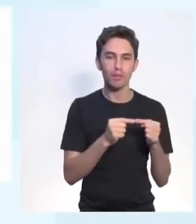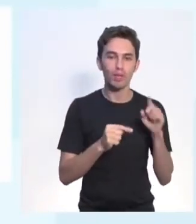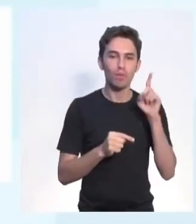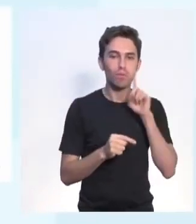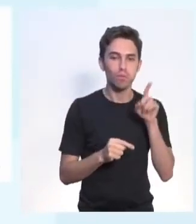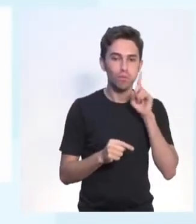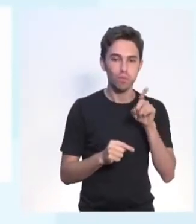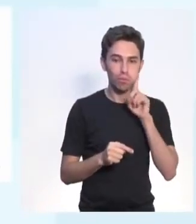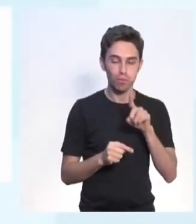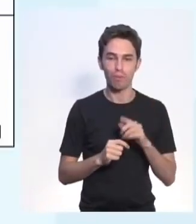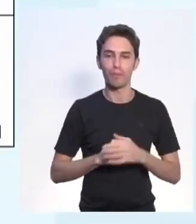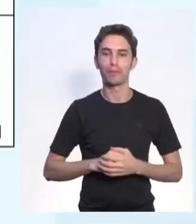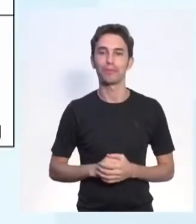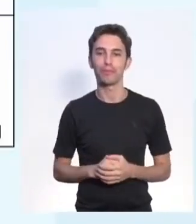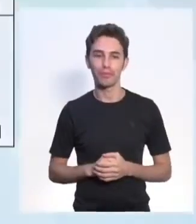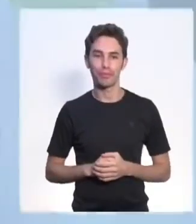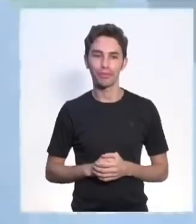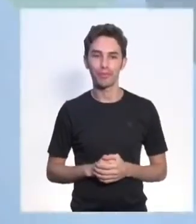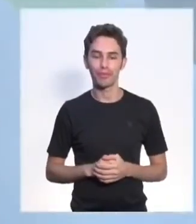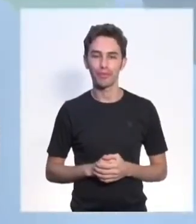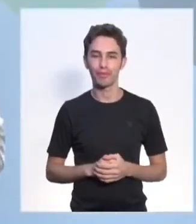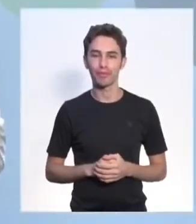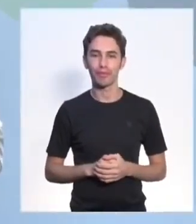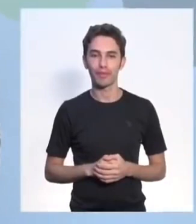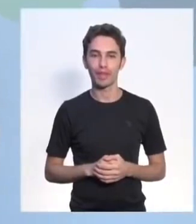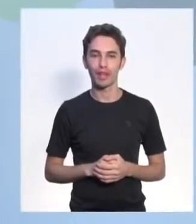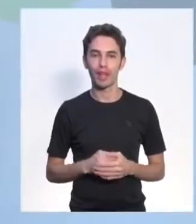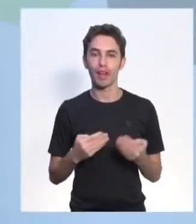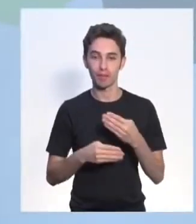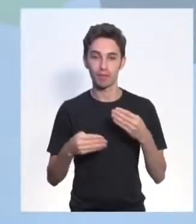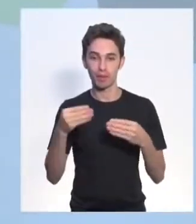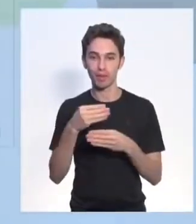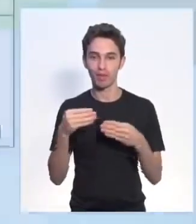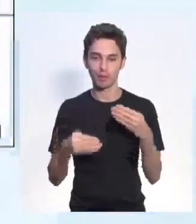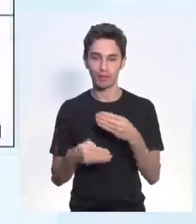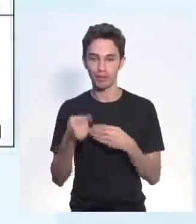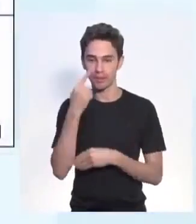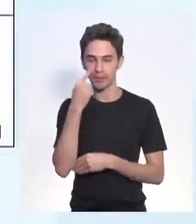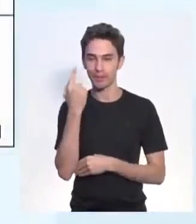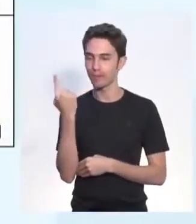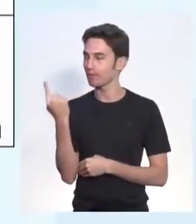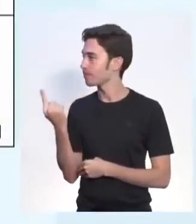pegar? Nós vamos então para a próxima tela.